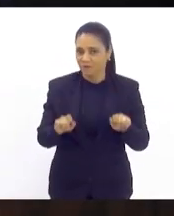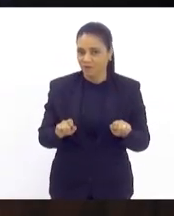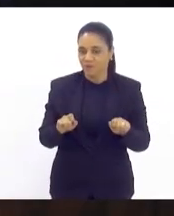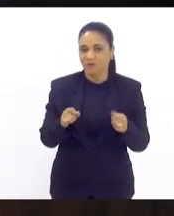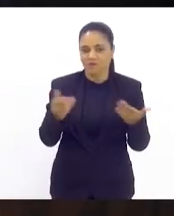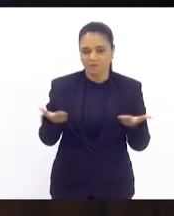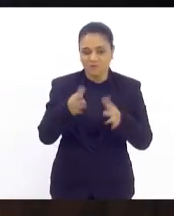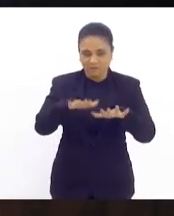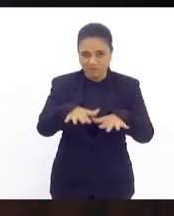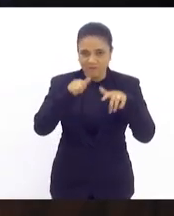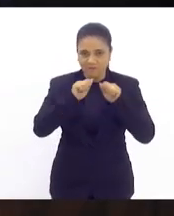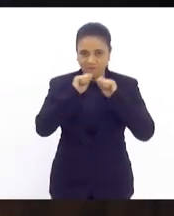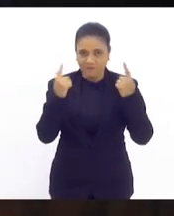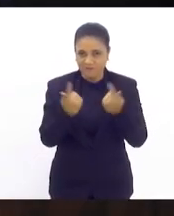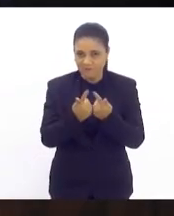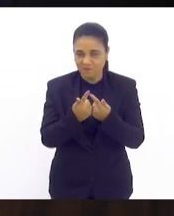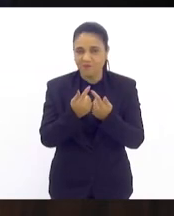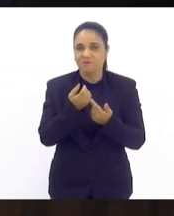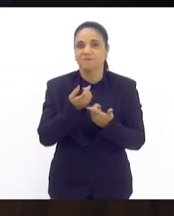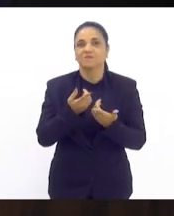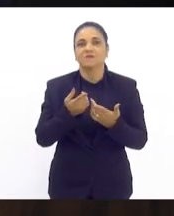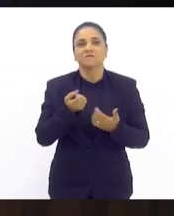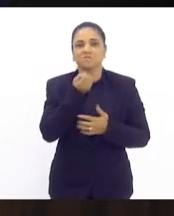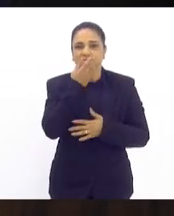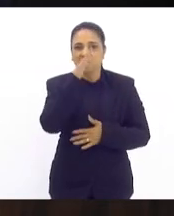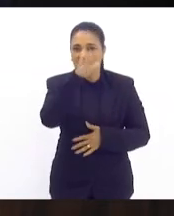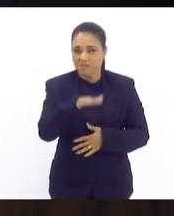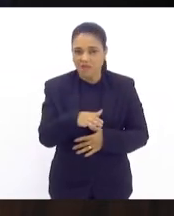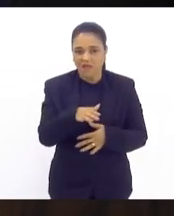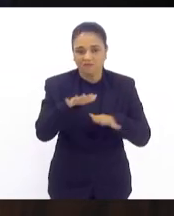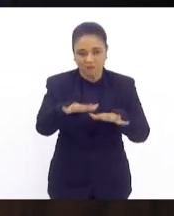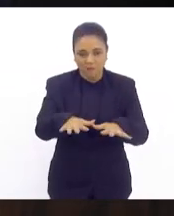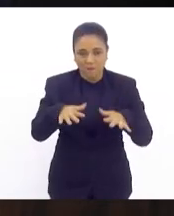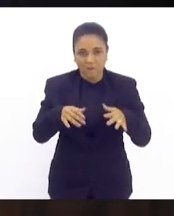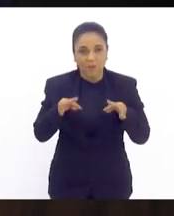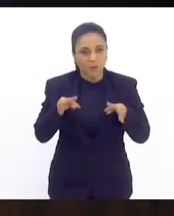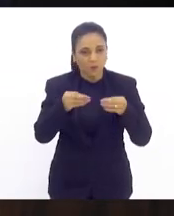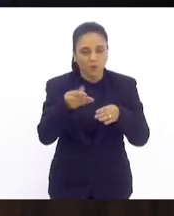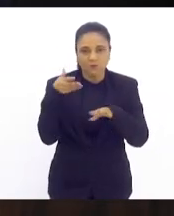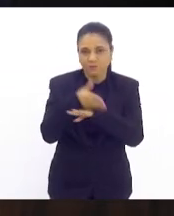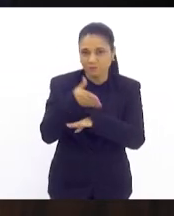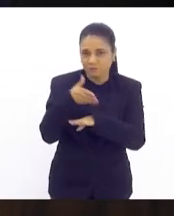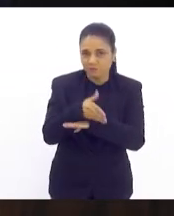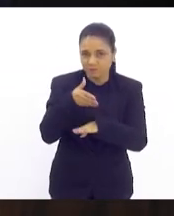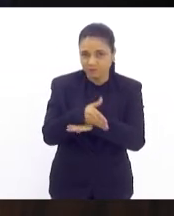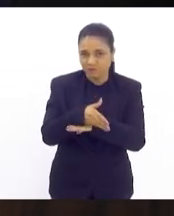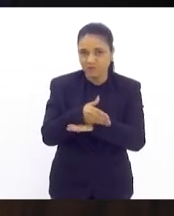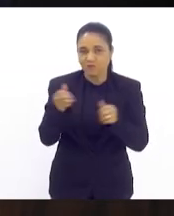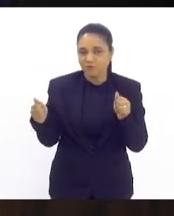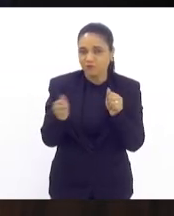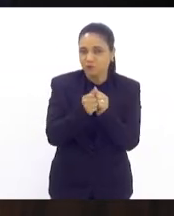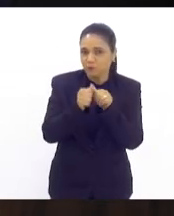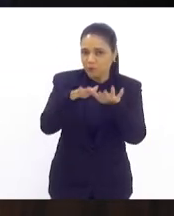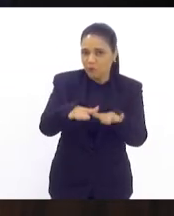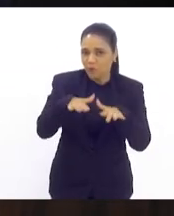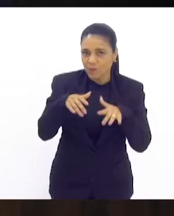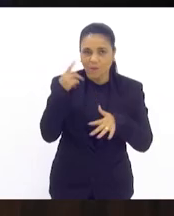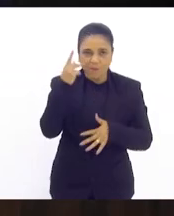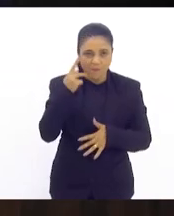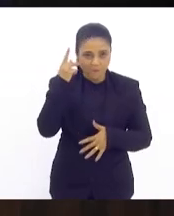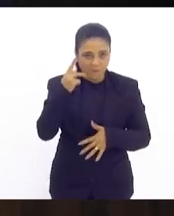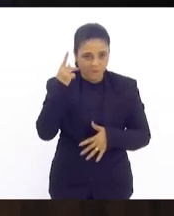casa boa tarde aos presentes aqui junto com o nosso Parlamento aqui